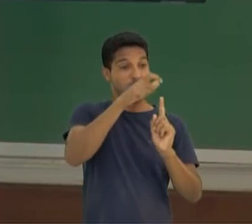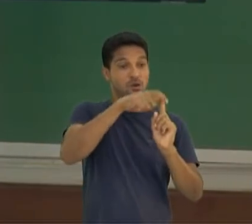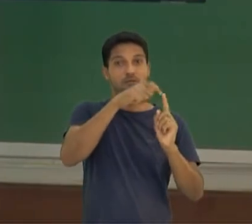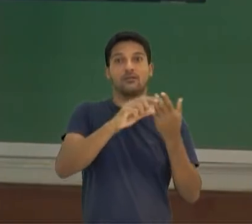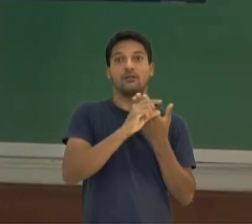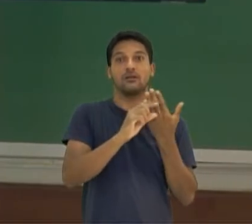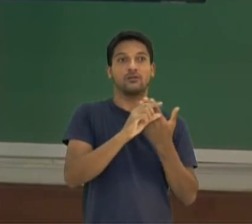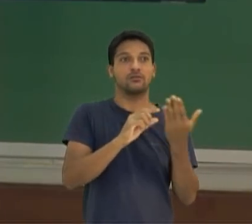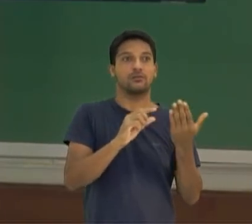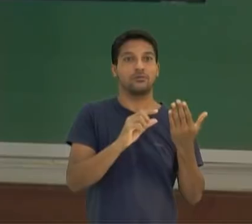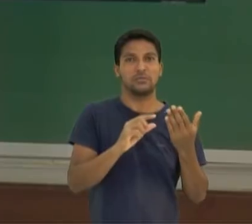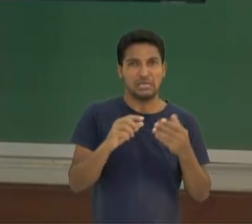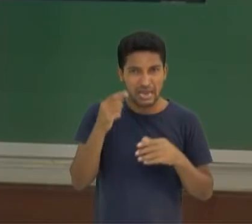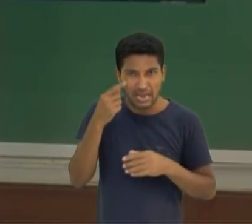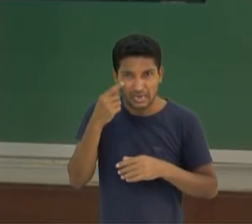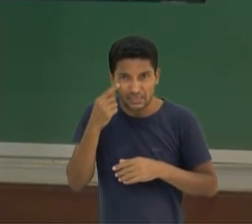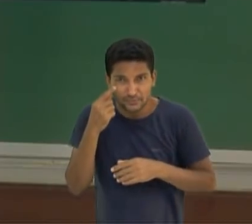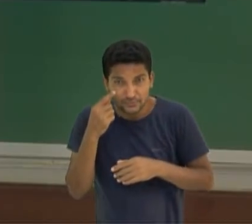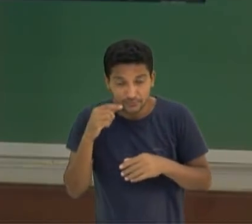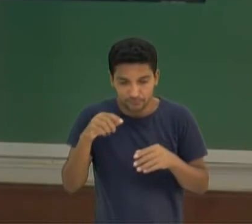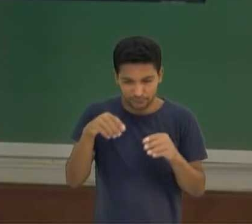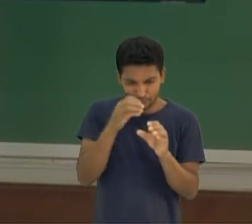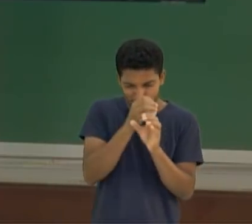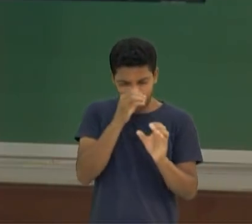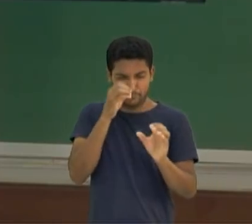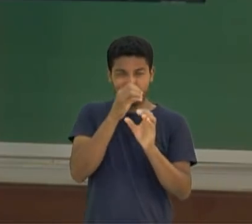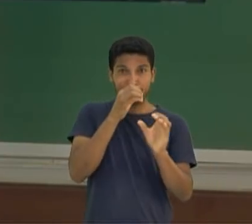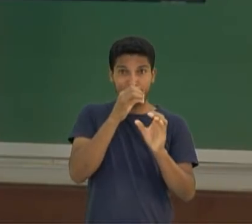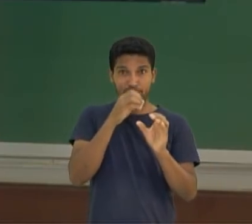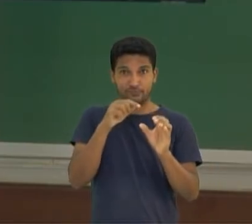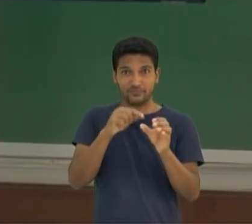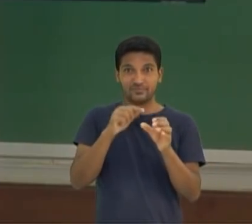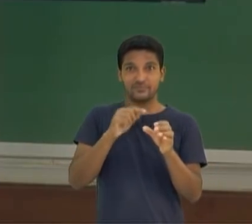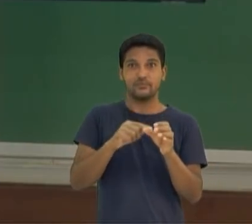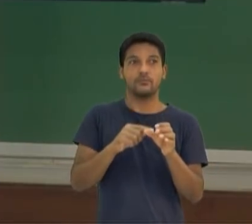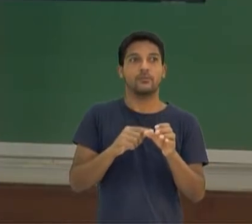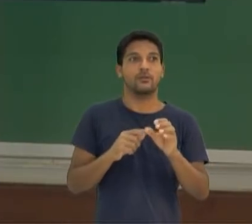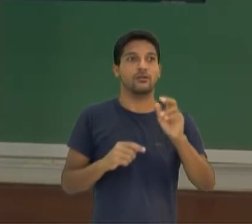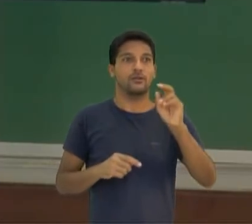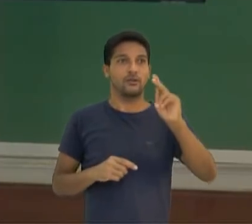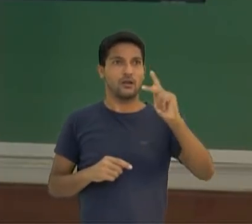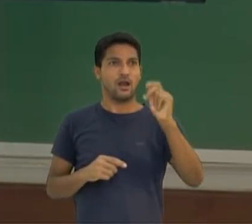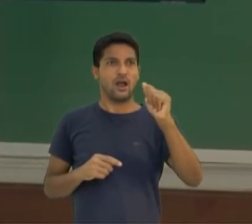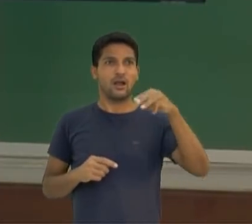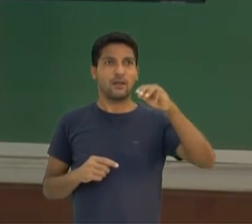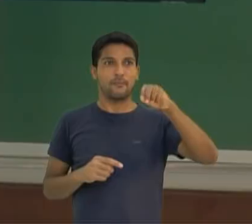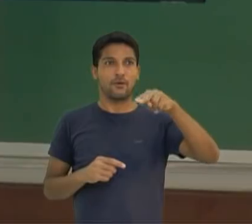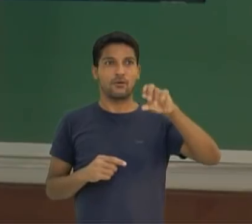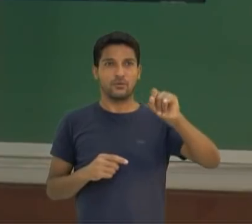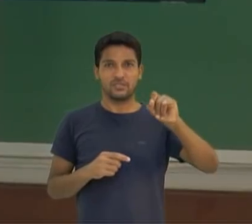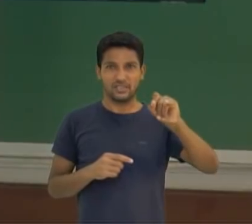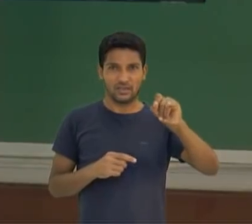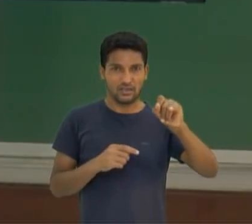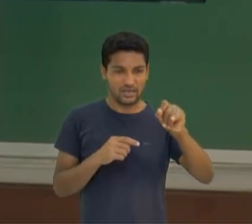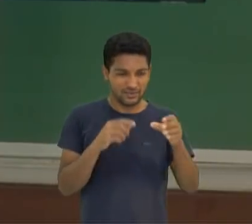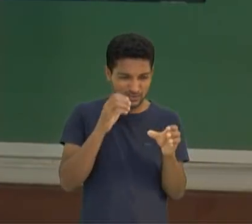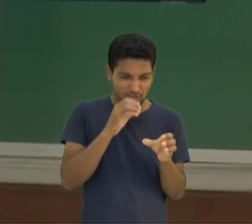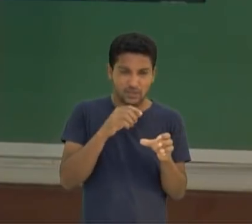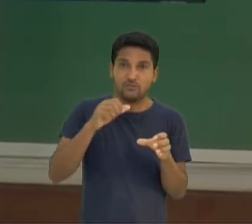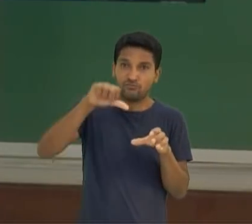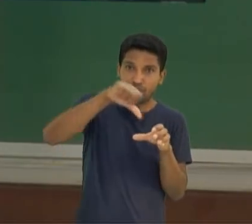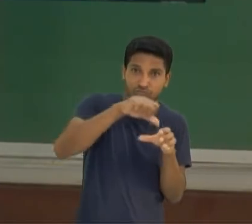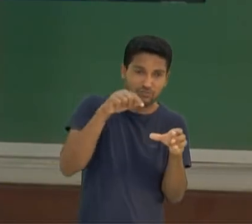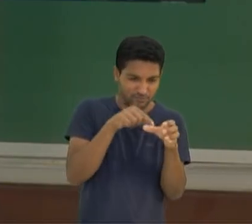é um composto inorgânico, ele obteve, ele sintetizou, ele produziu a ureia.